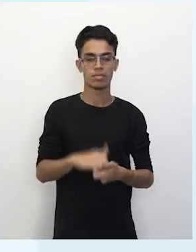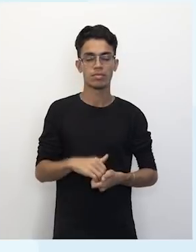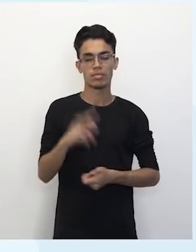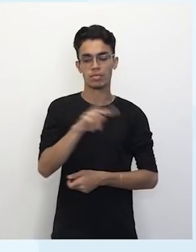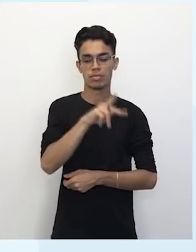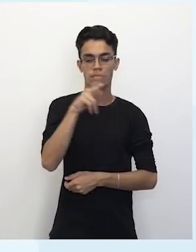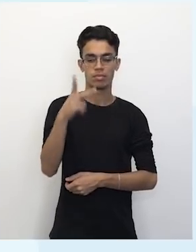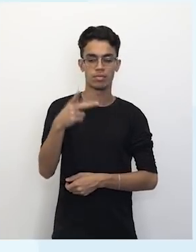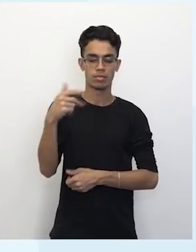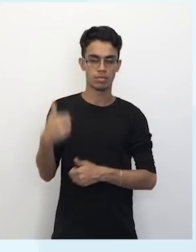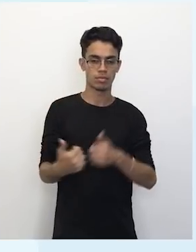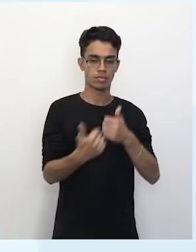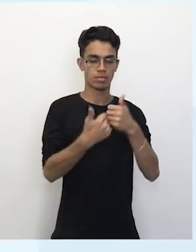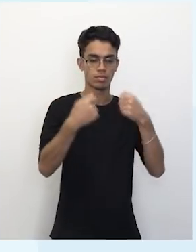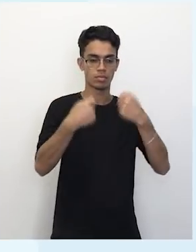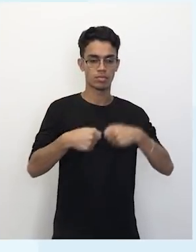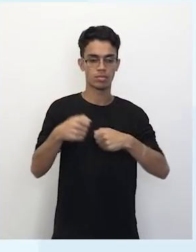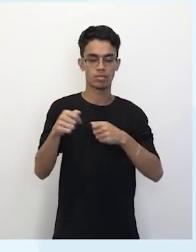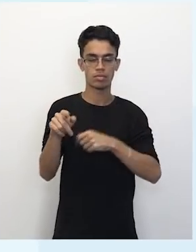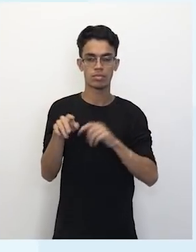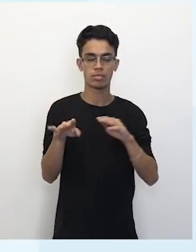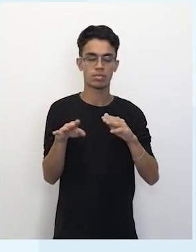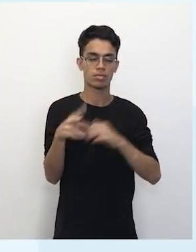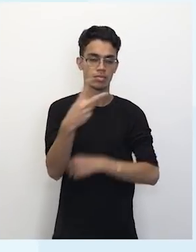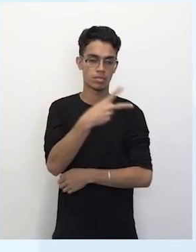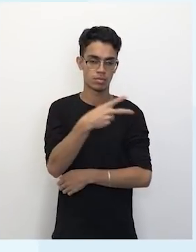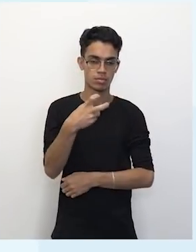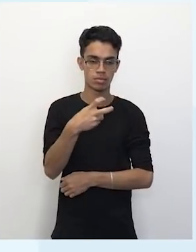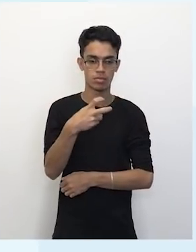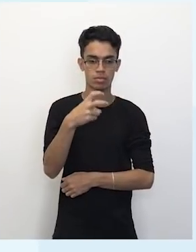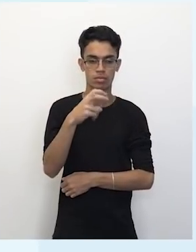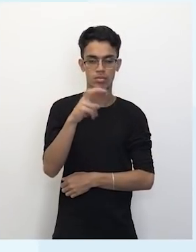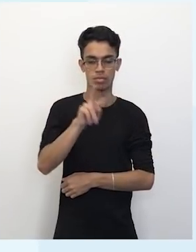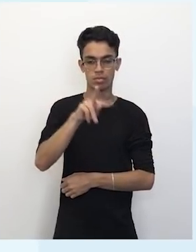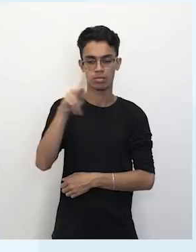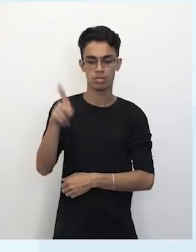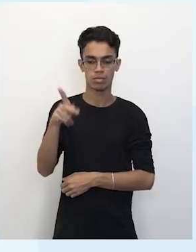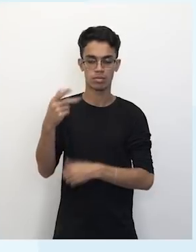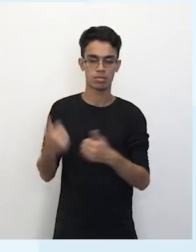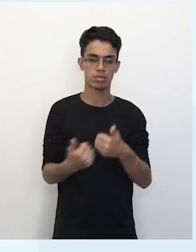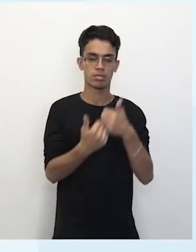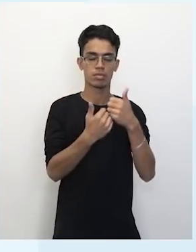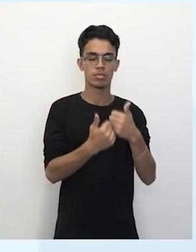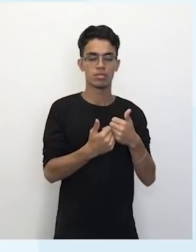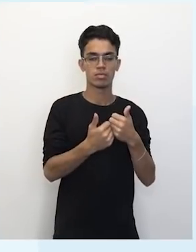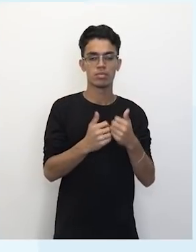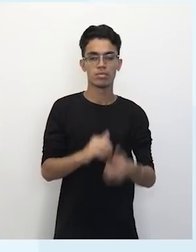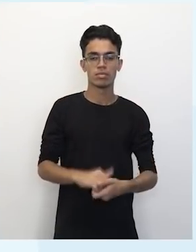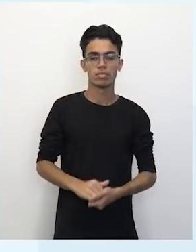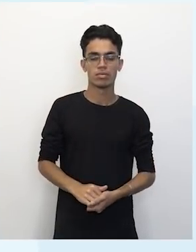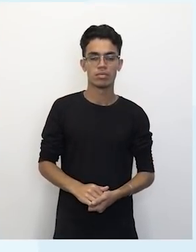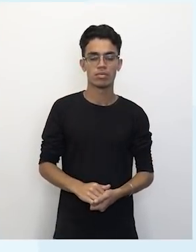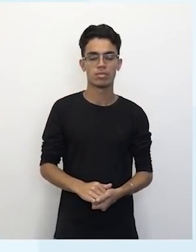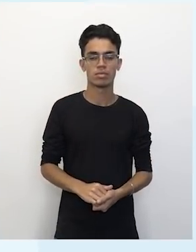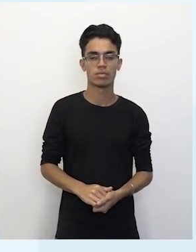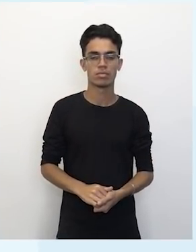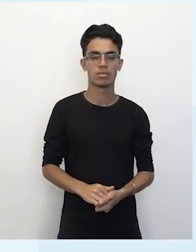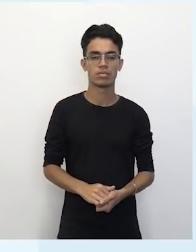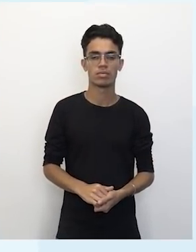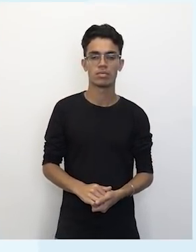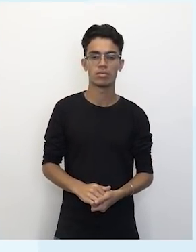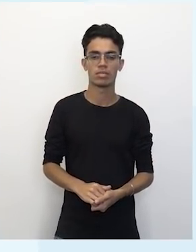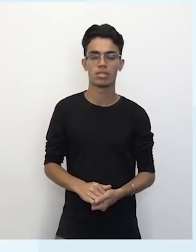trocar de posição. Olha lá, abaixa o sinal de igual e troca a posição deles, colocando a operação